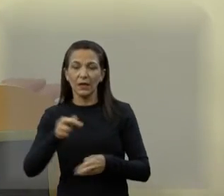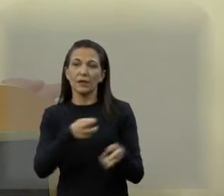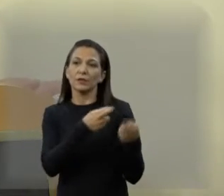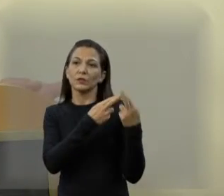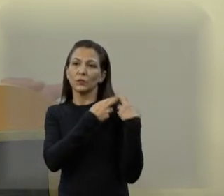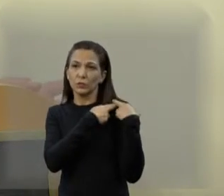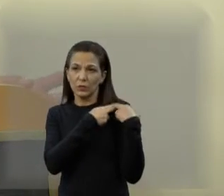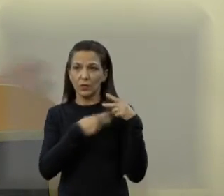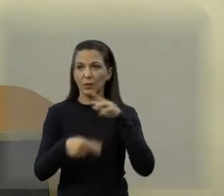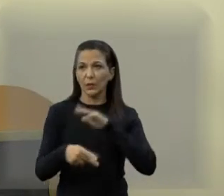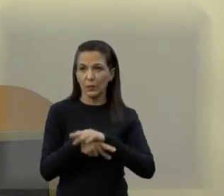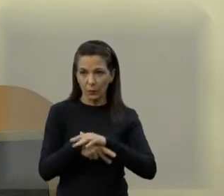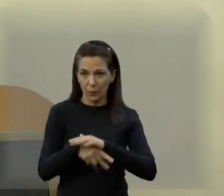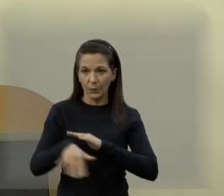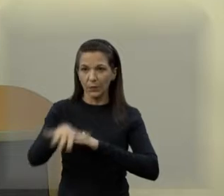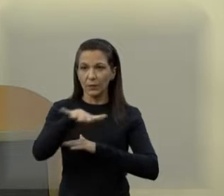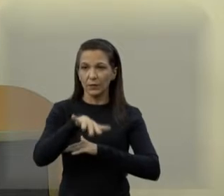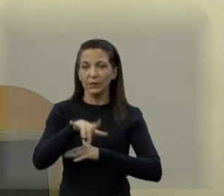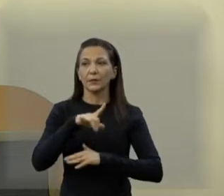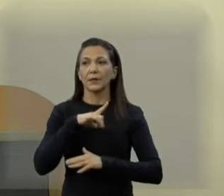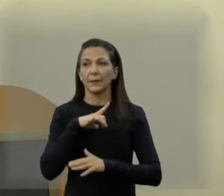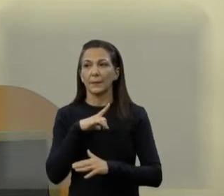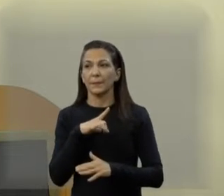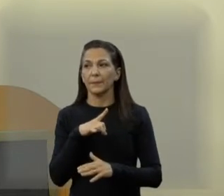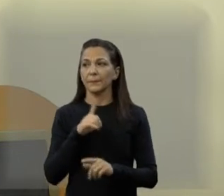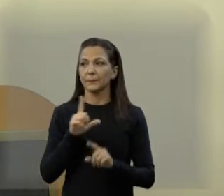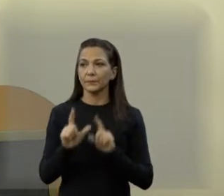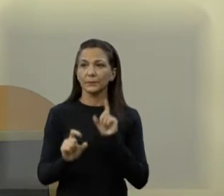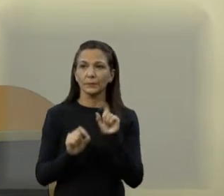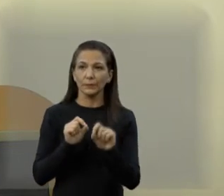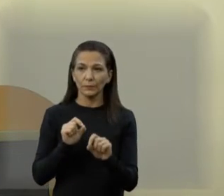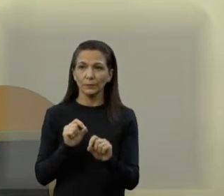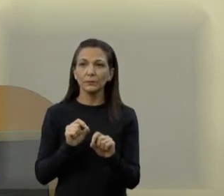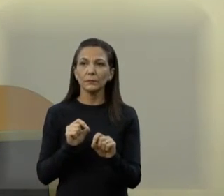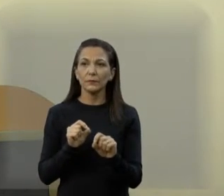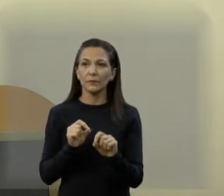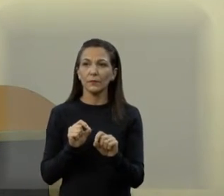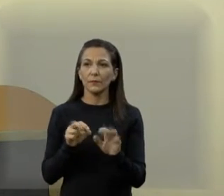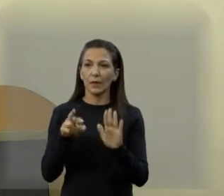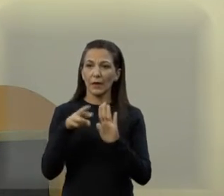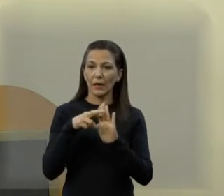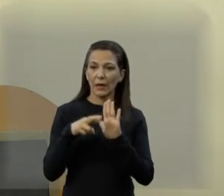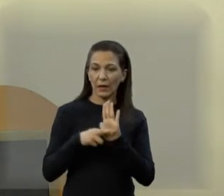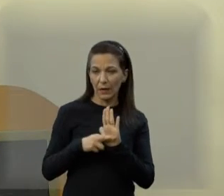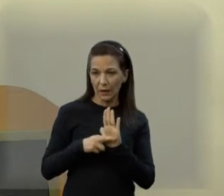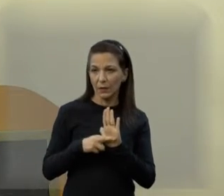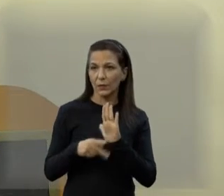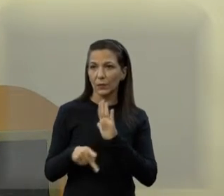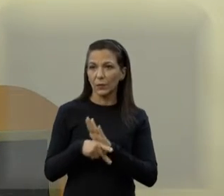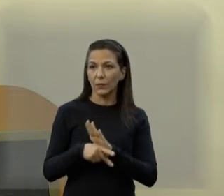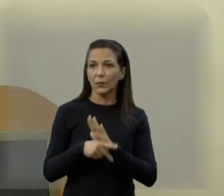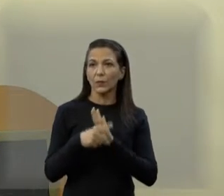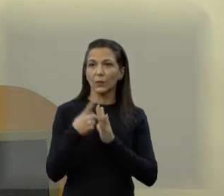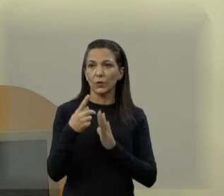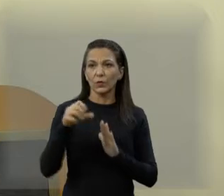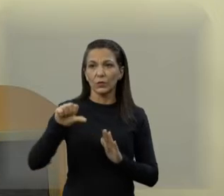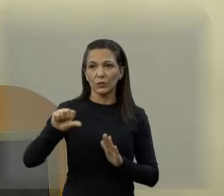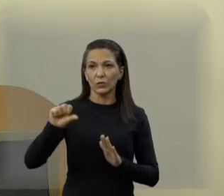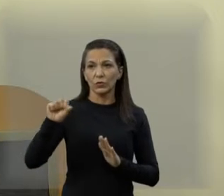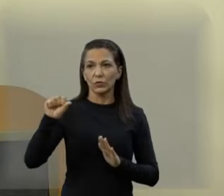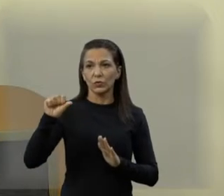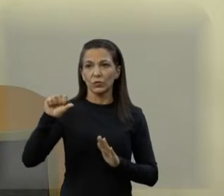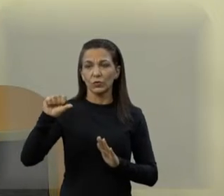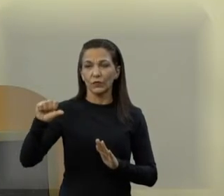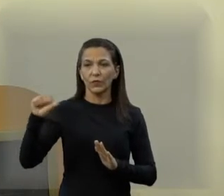de colonização e reforma agrária que foi formalizado em 1989 ou seja há